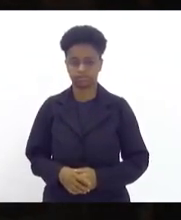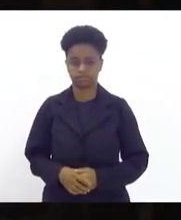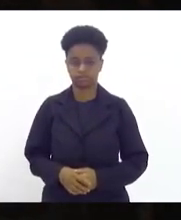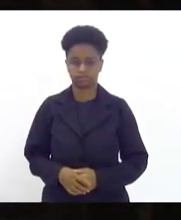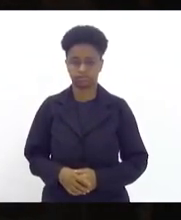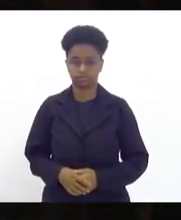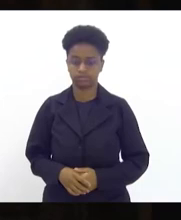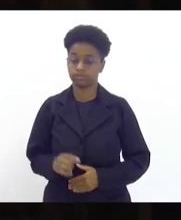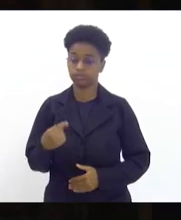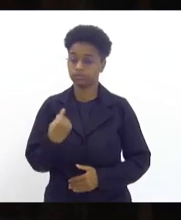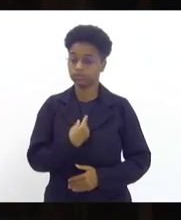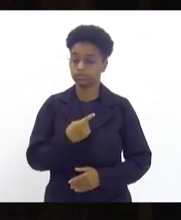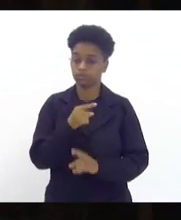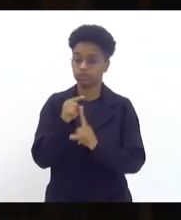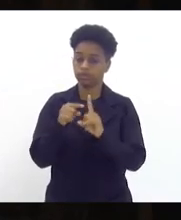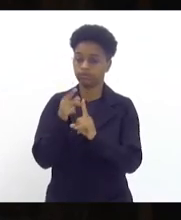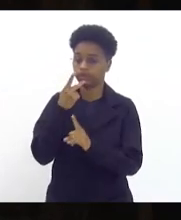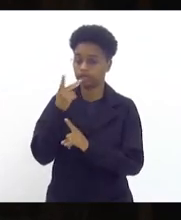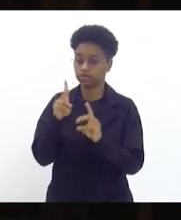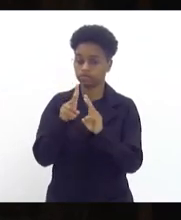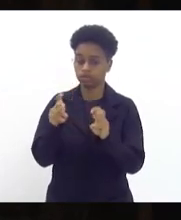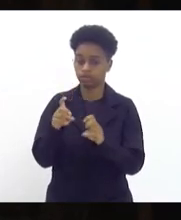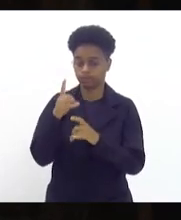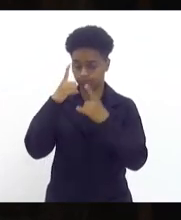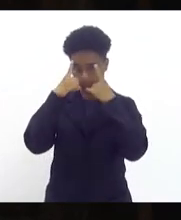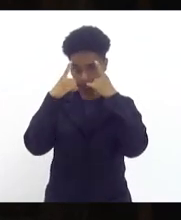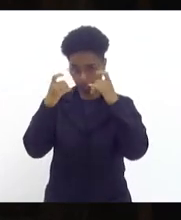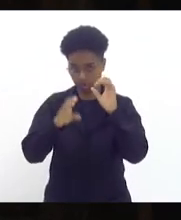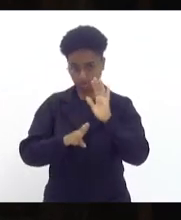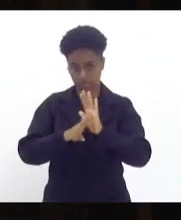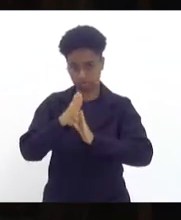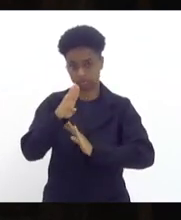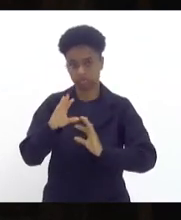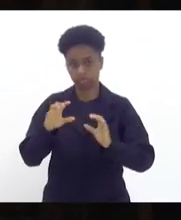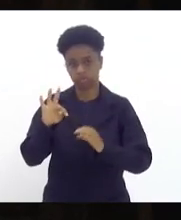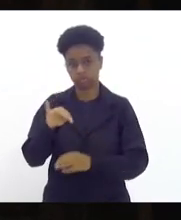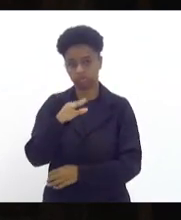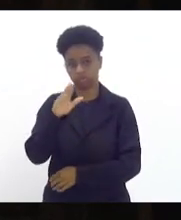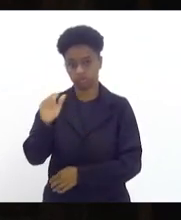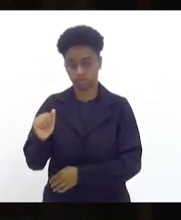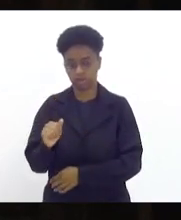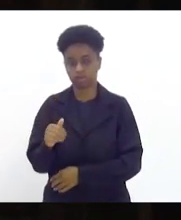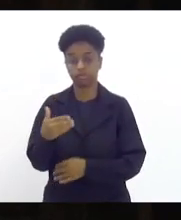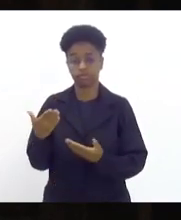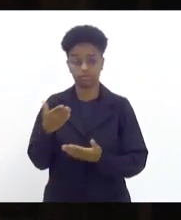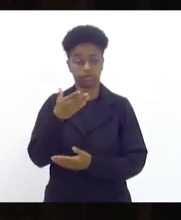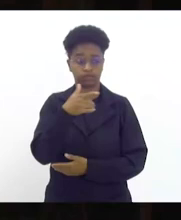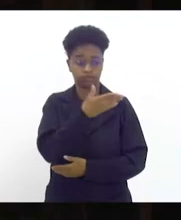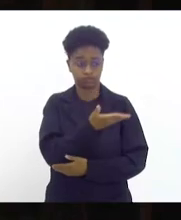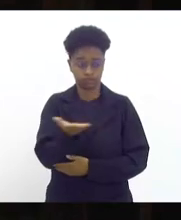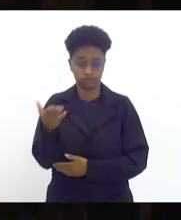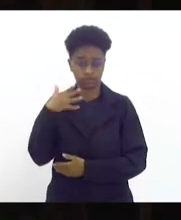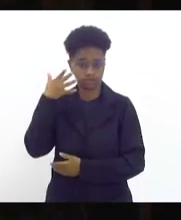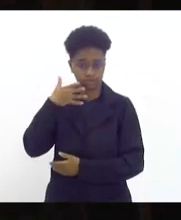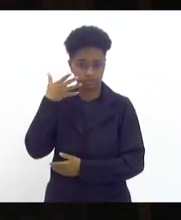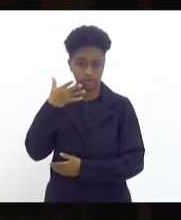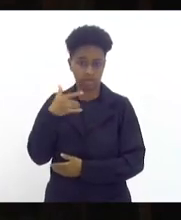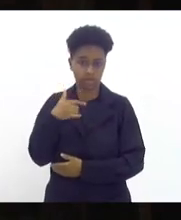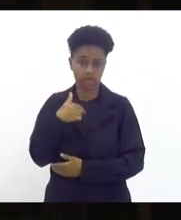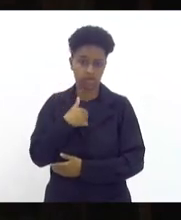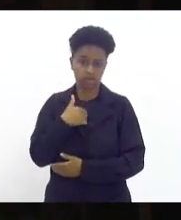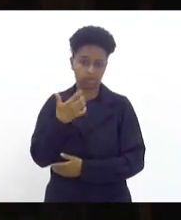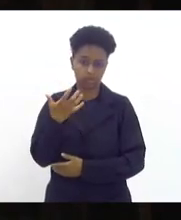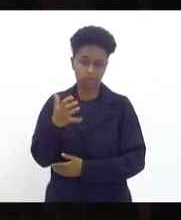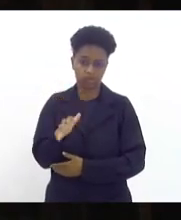nós viemos falar aqui sobre o problema da Almeida da violência na Tijuca pela fala de todos aqui a gente não quis